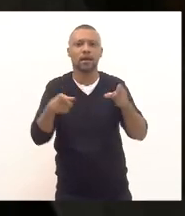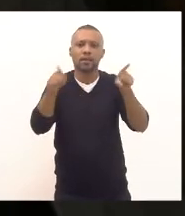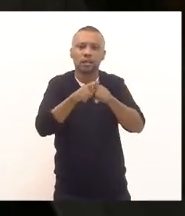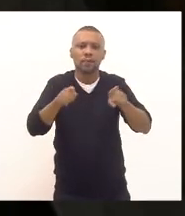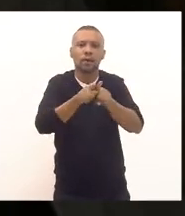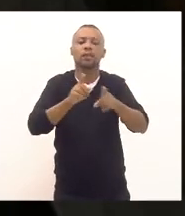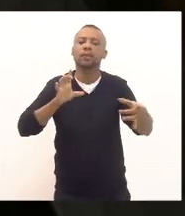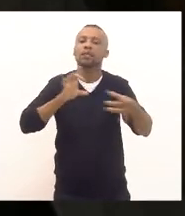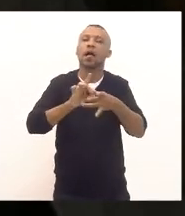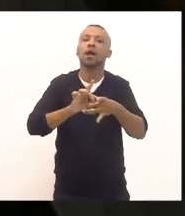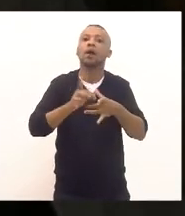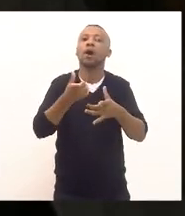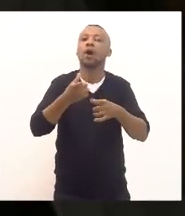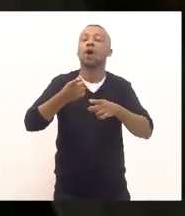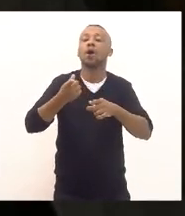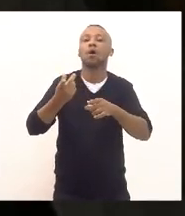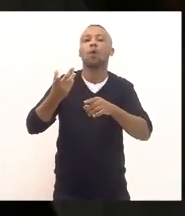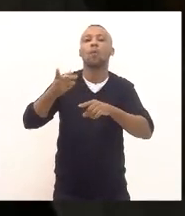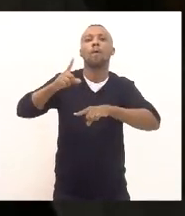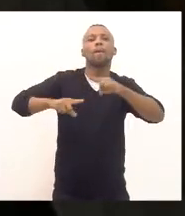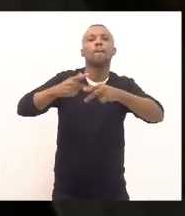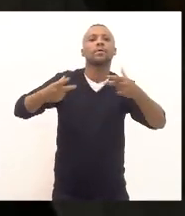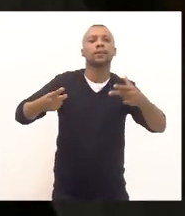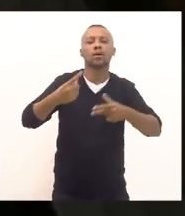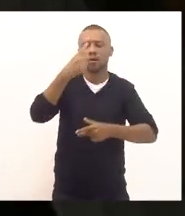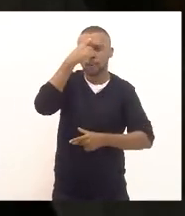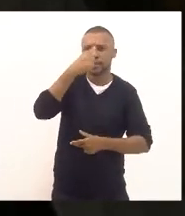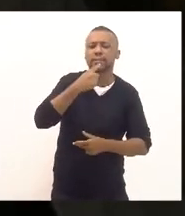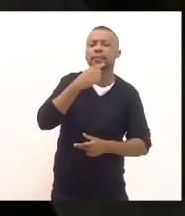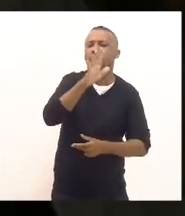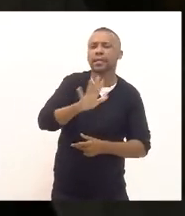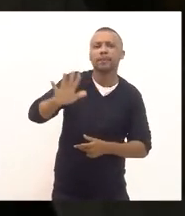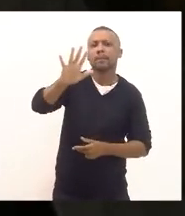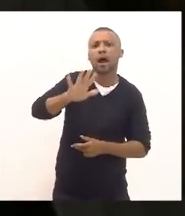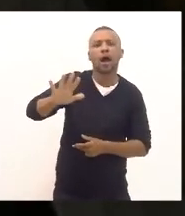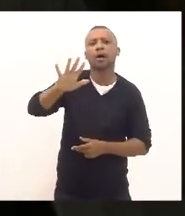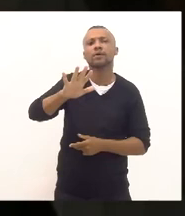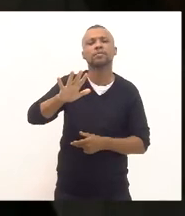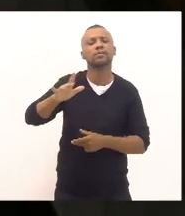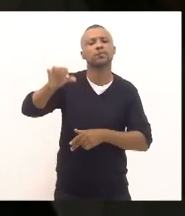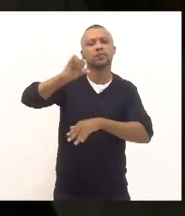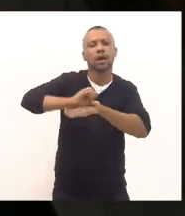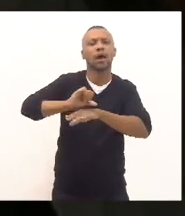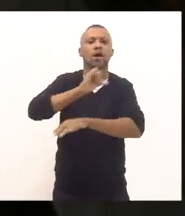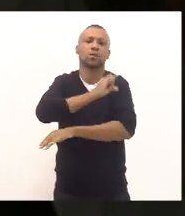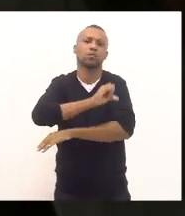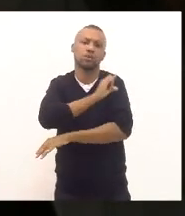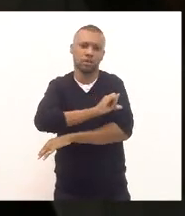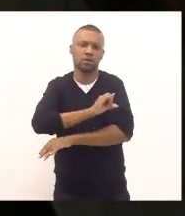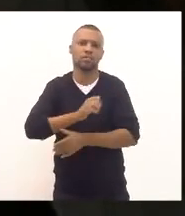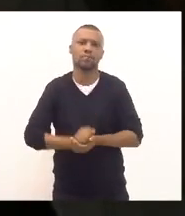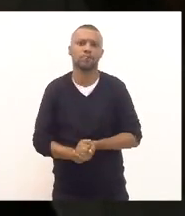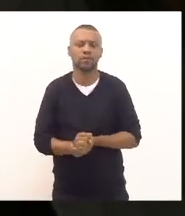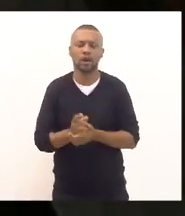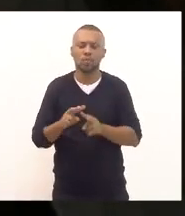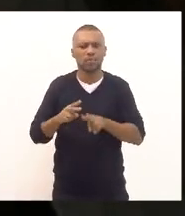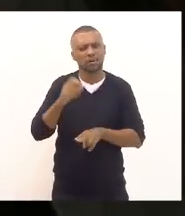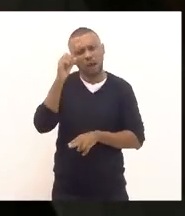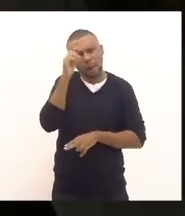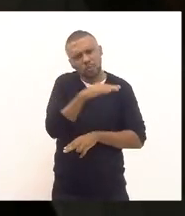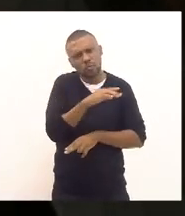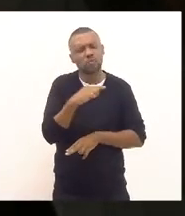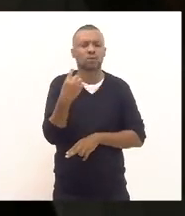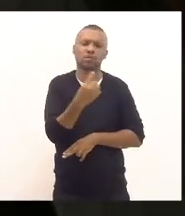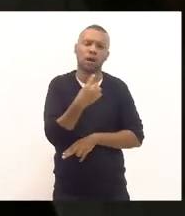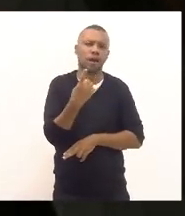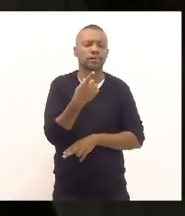integram o acervo do Museu das imagens do inconsciente na Cidade do Rio de Janeiro por isso é um absurdo que a